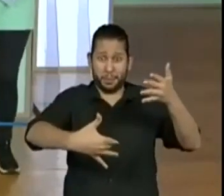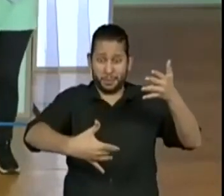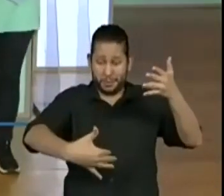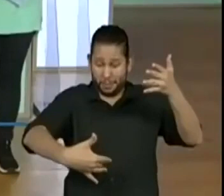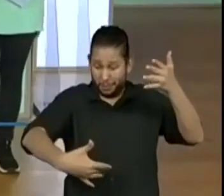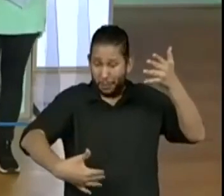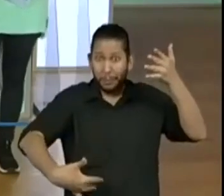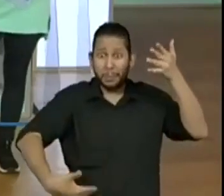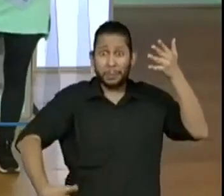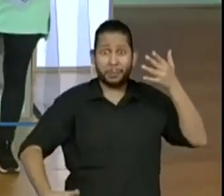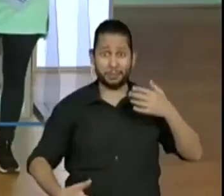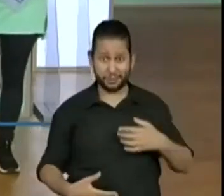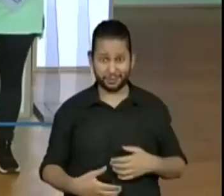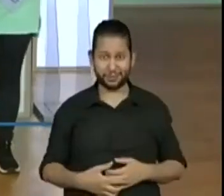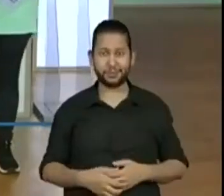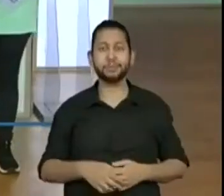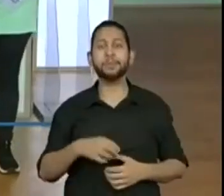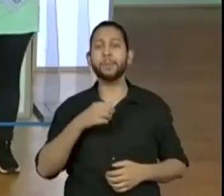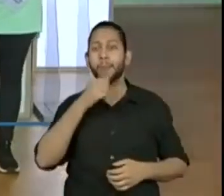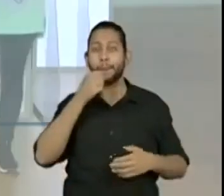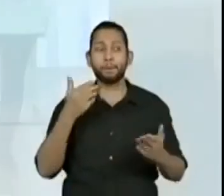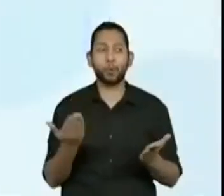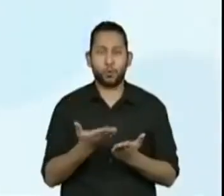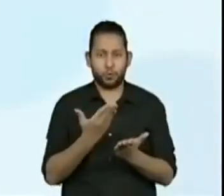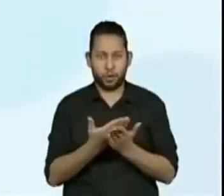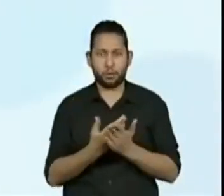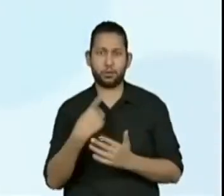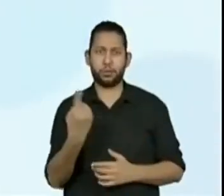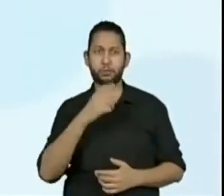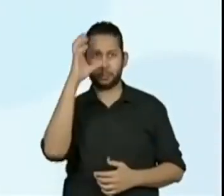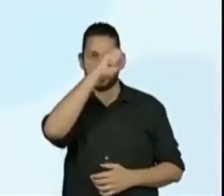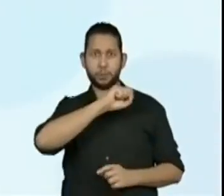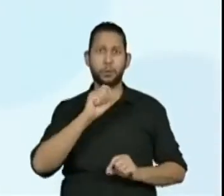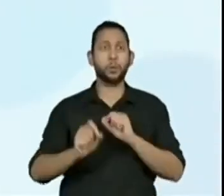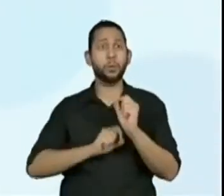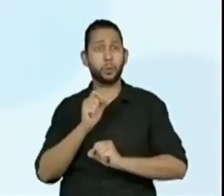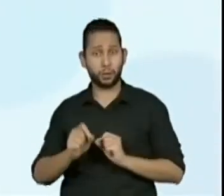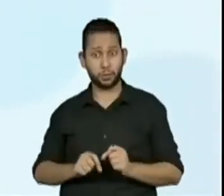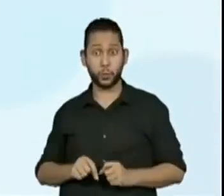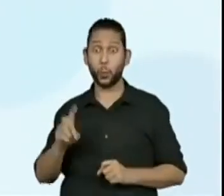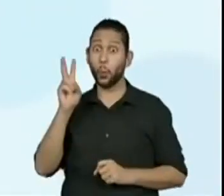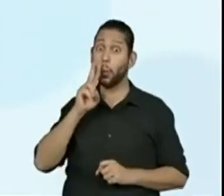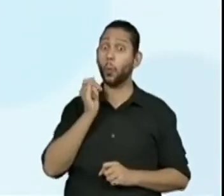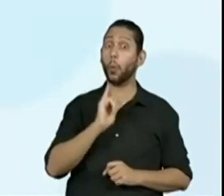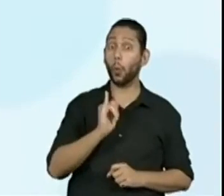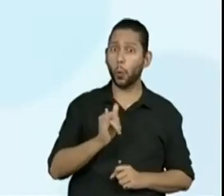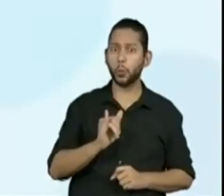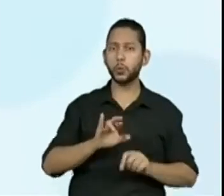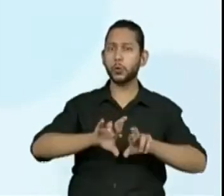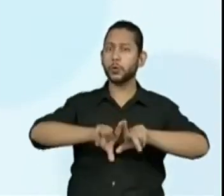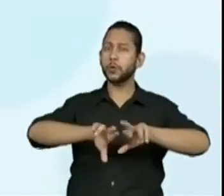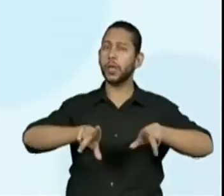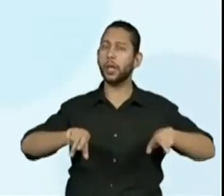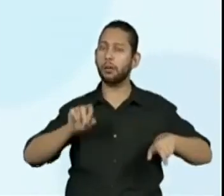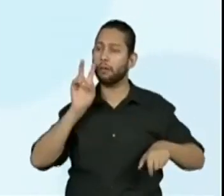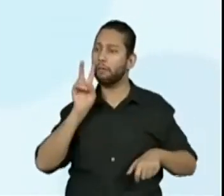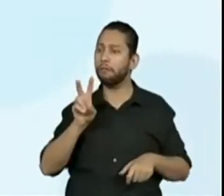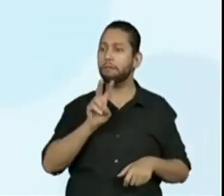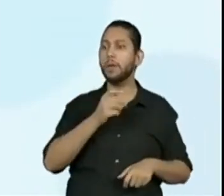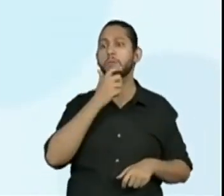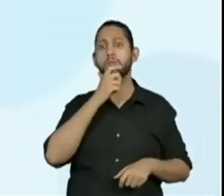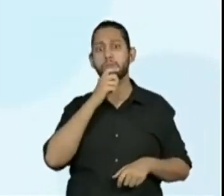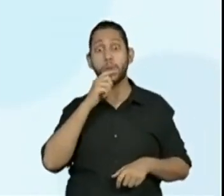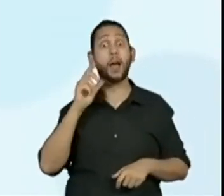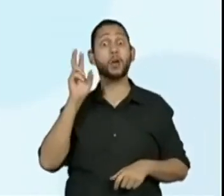Então, na aula de hoje, o que nós aprendemos? Nós ampliamos o nosso conhecimento sobre os contos. Nós vimos que eles